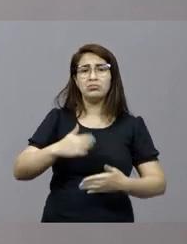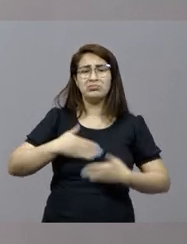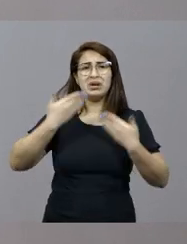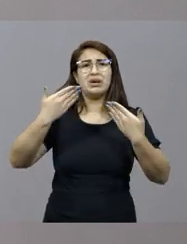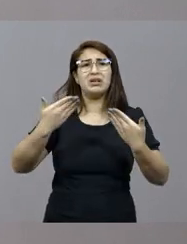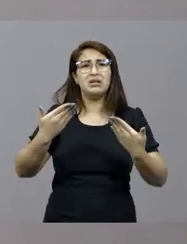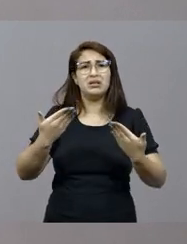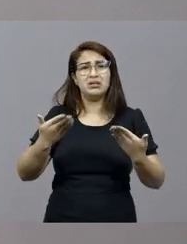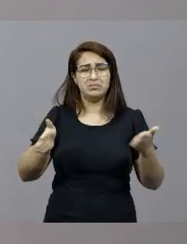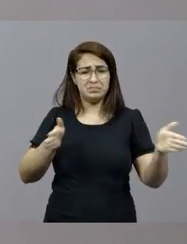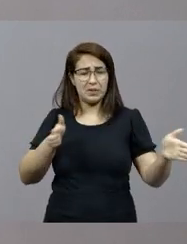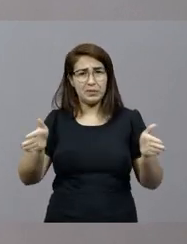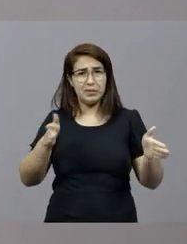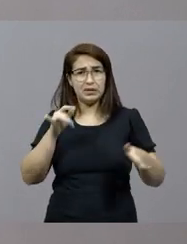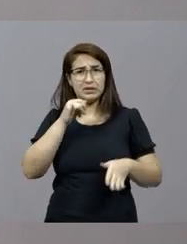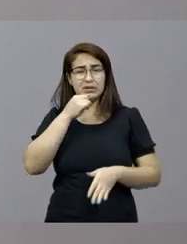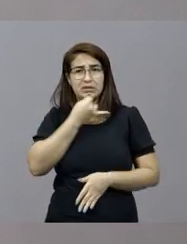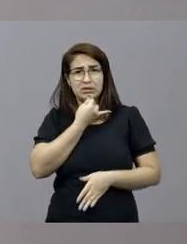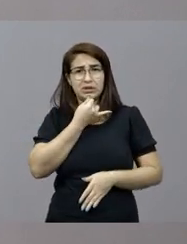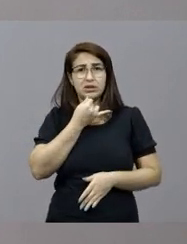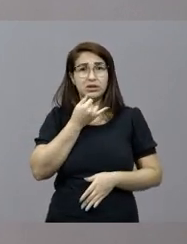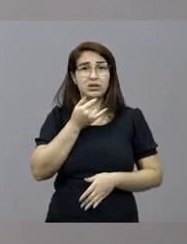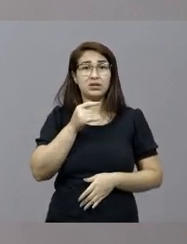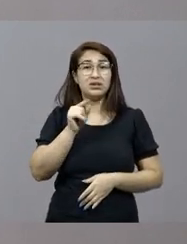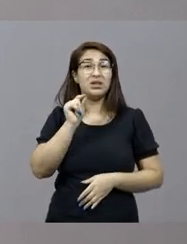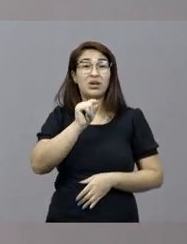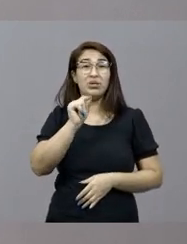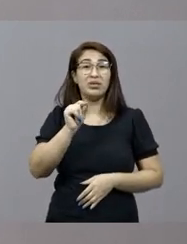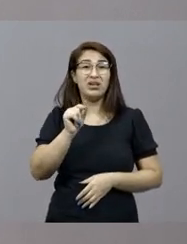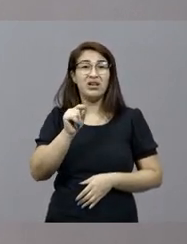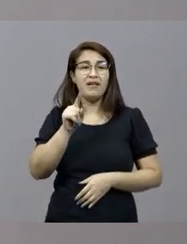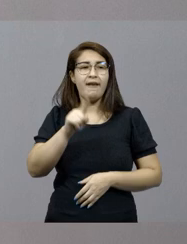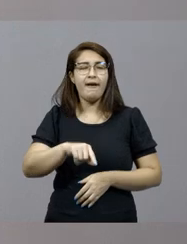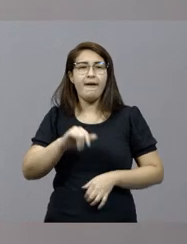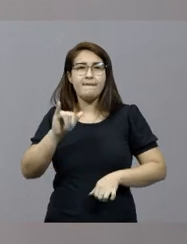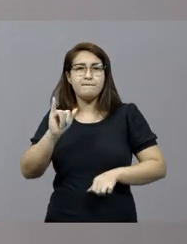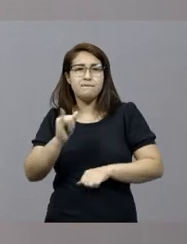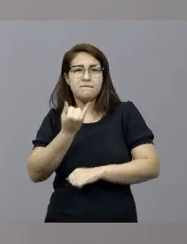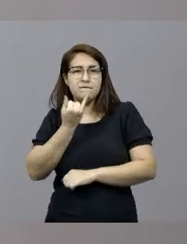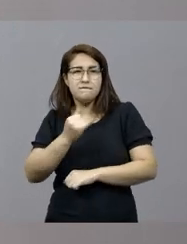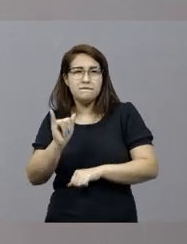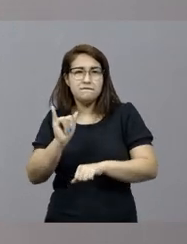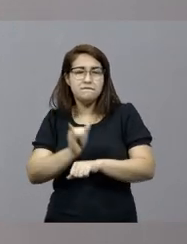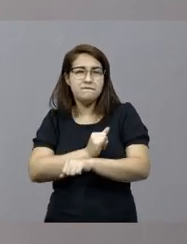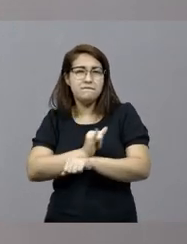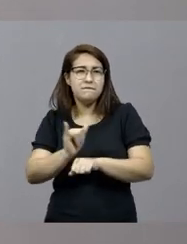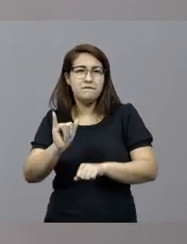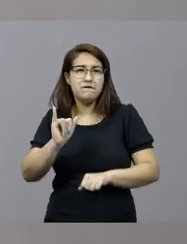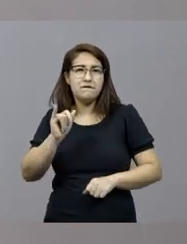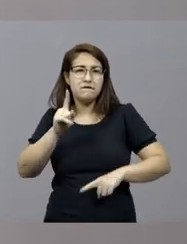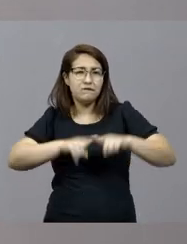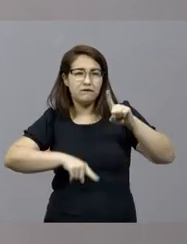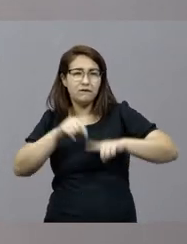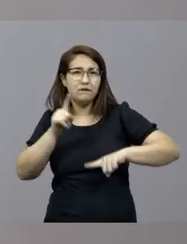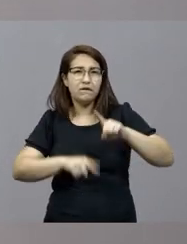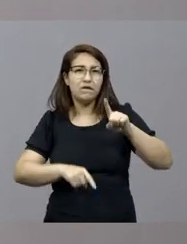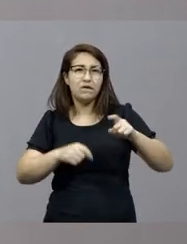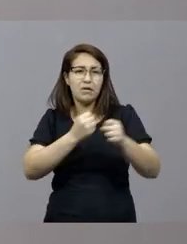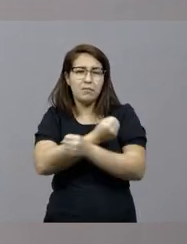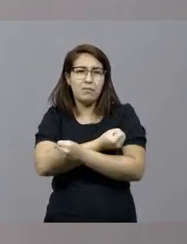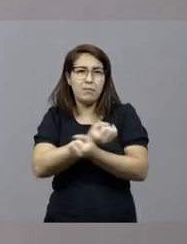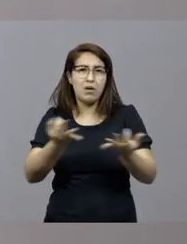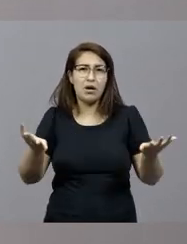tristeza e de comoção é o oportunismo lançado nas mídias sociais de maneira